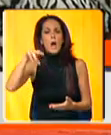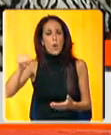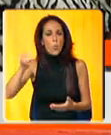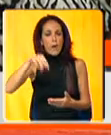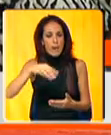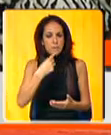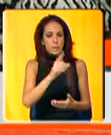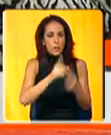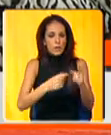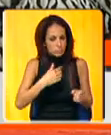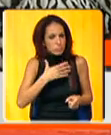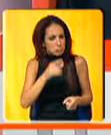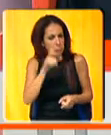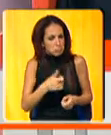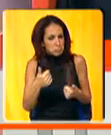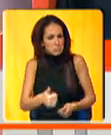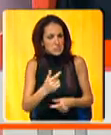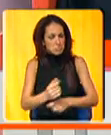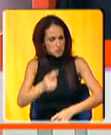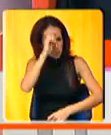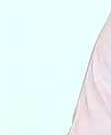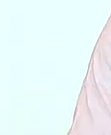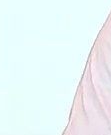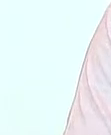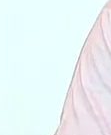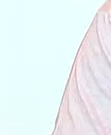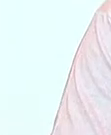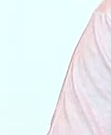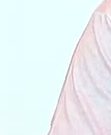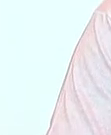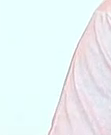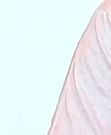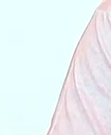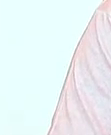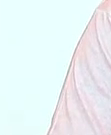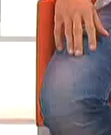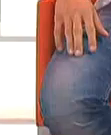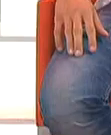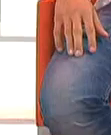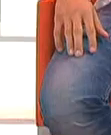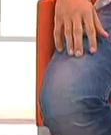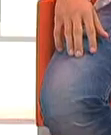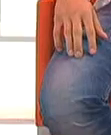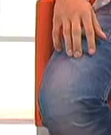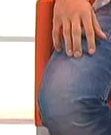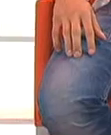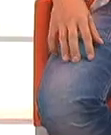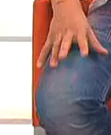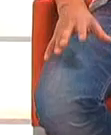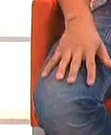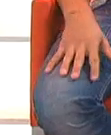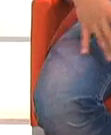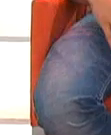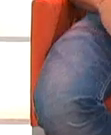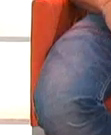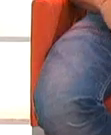João? Que eu admiro muito. Porquê? Porque ele tem um enorme respeito por mim. Ó, Dioguinho, sai a Fanny no domingo. Pois, eu acho